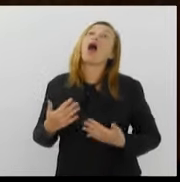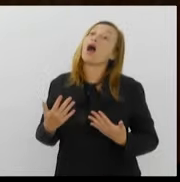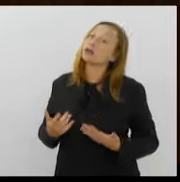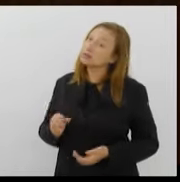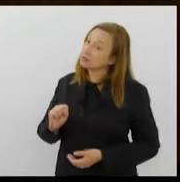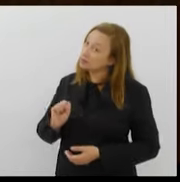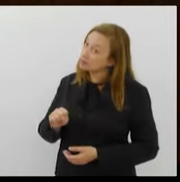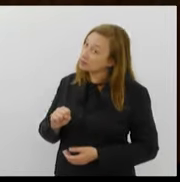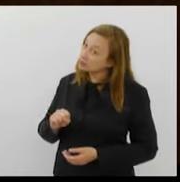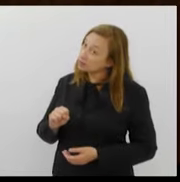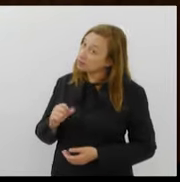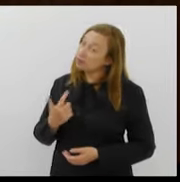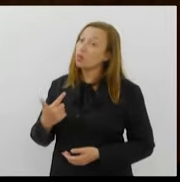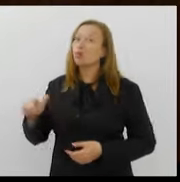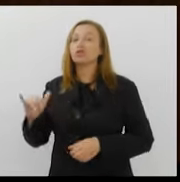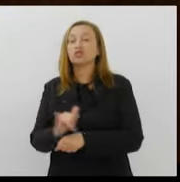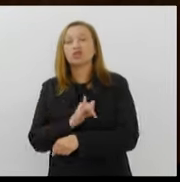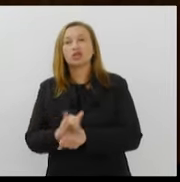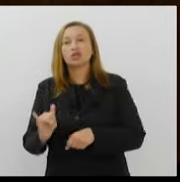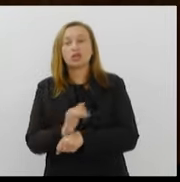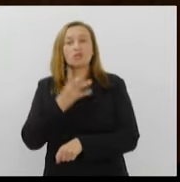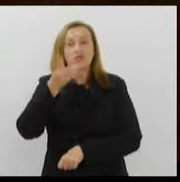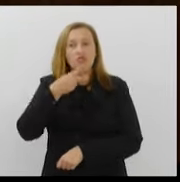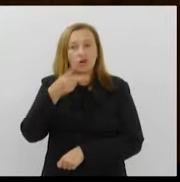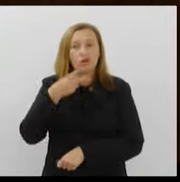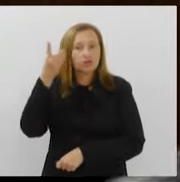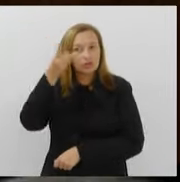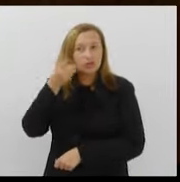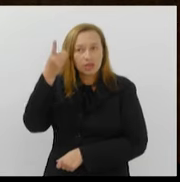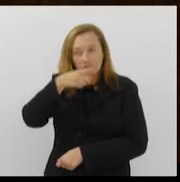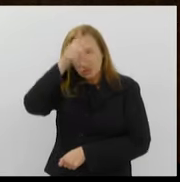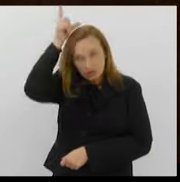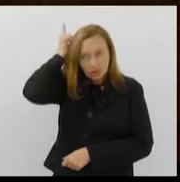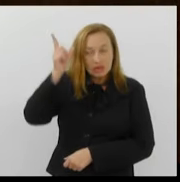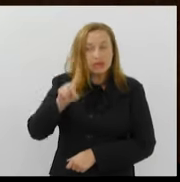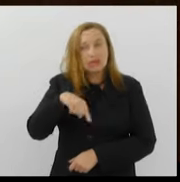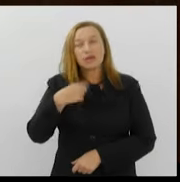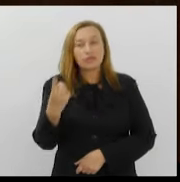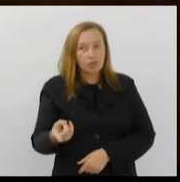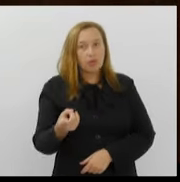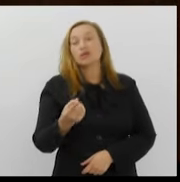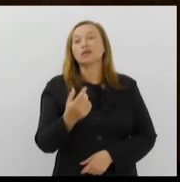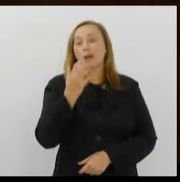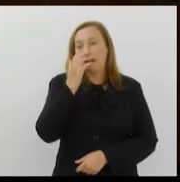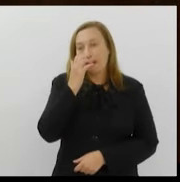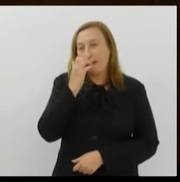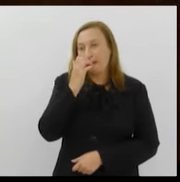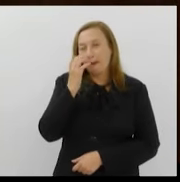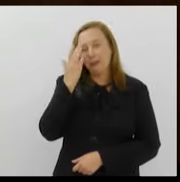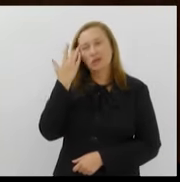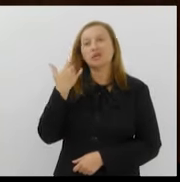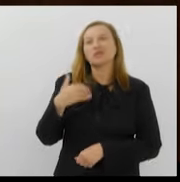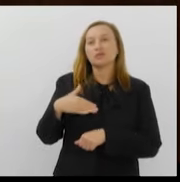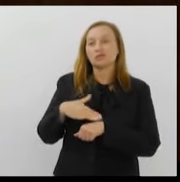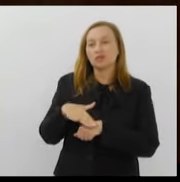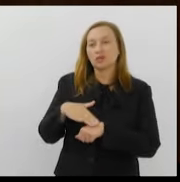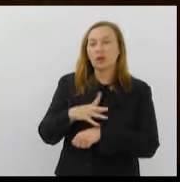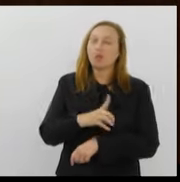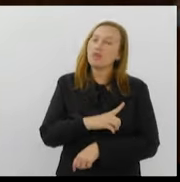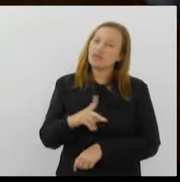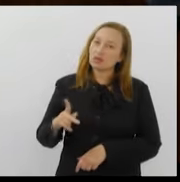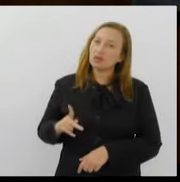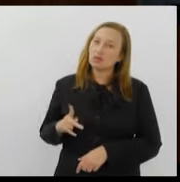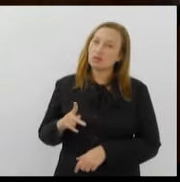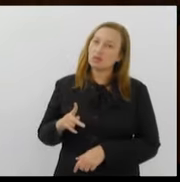cabe uma outra medida, como falou o deputado Luiz Paulo. E depois, vamos combinar, é uma defensoria